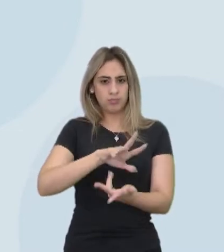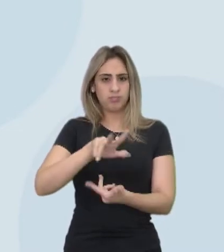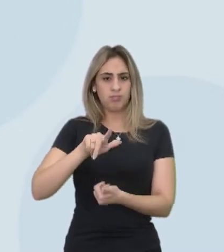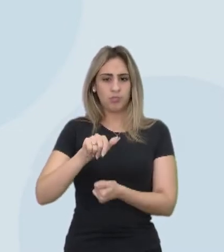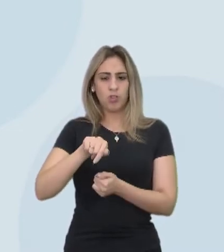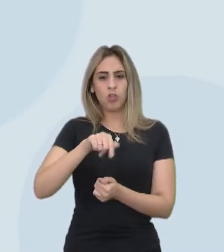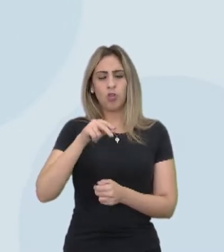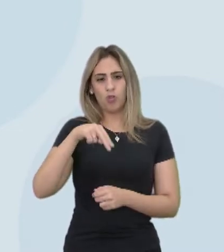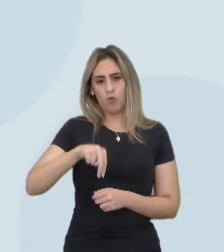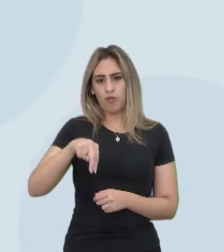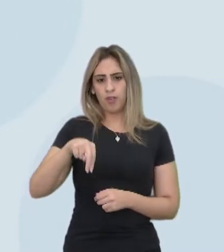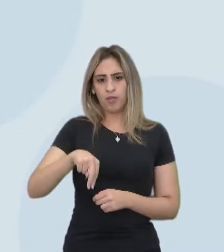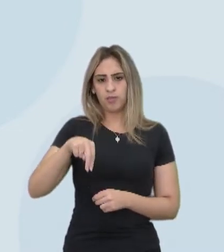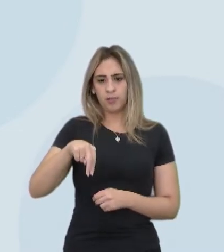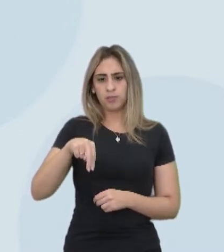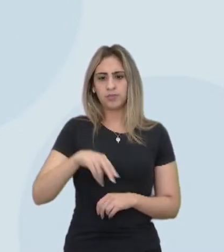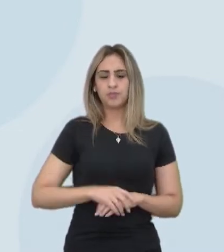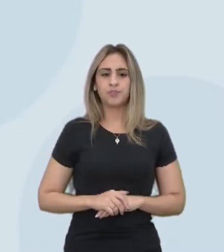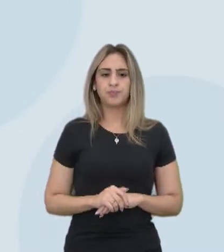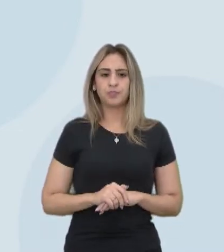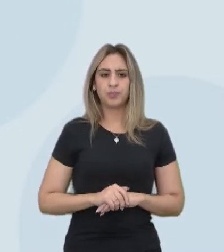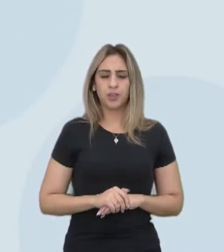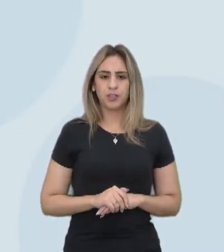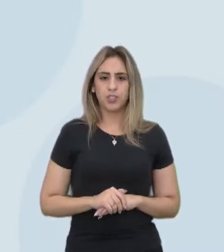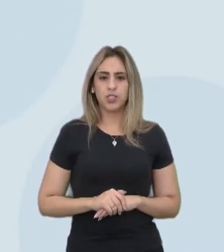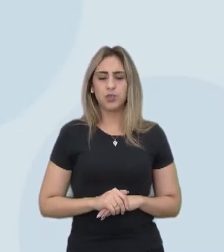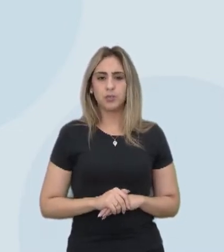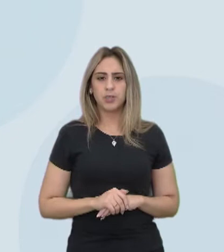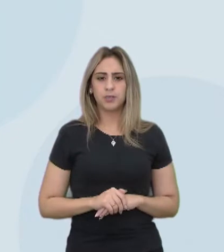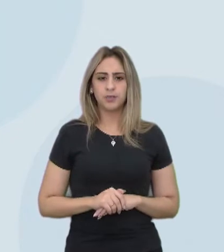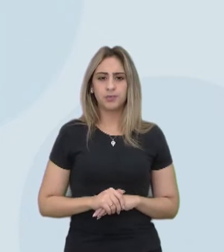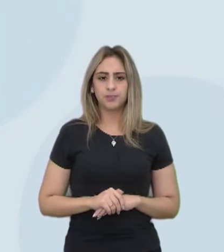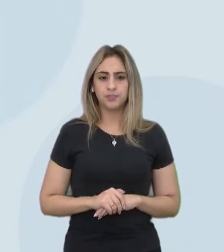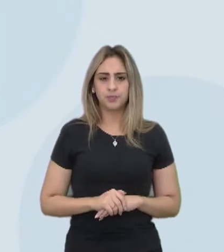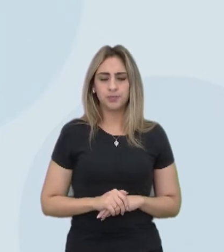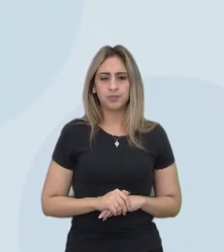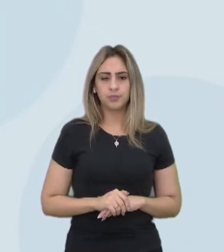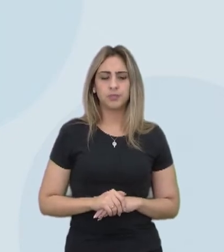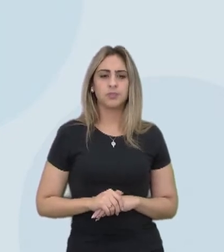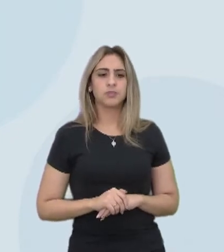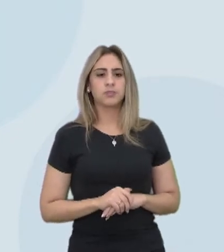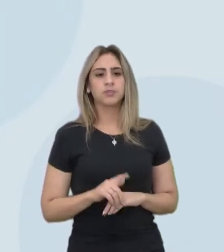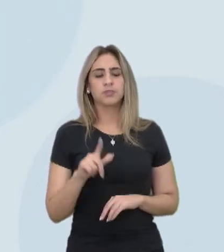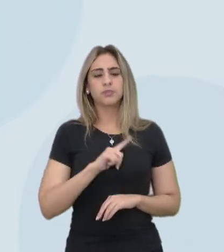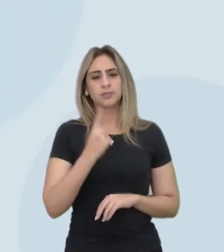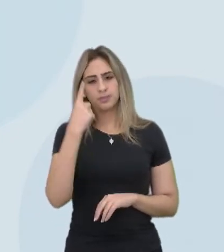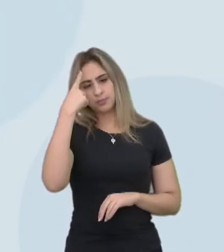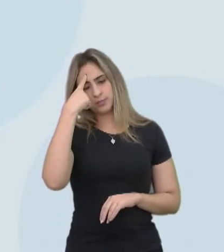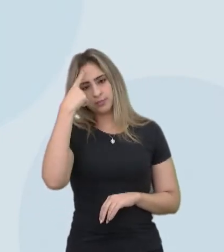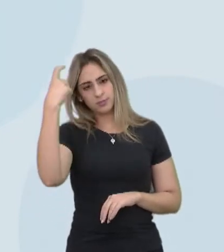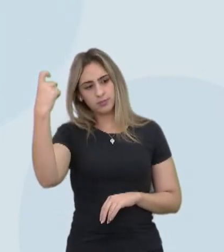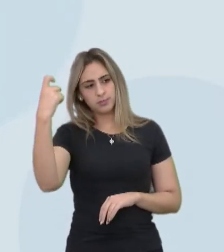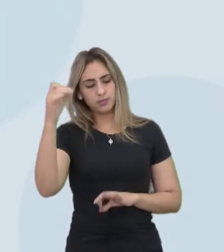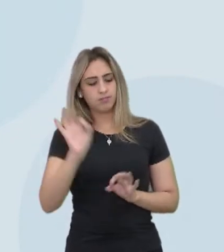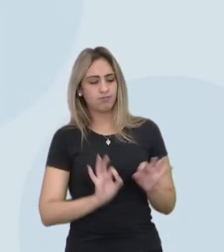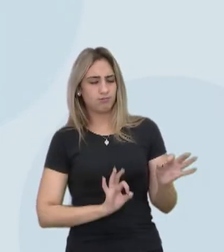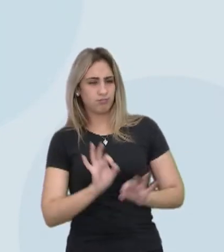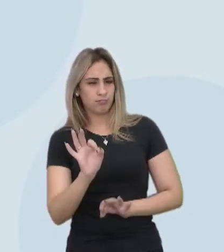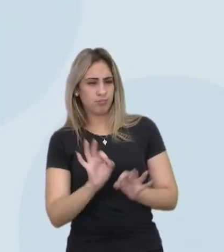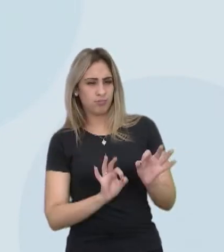aí aos 8 bilhões, né, em novembro. Para se ter uma ideia, a